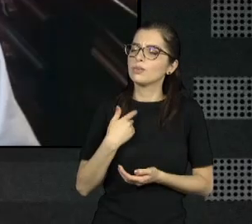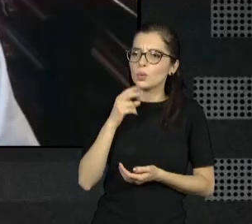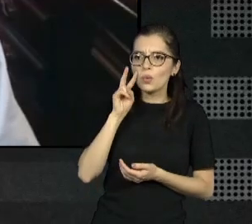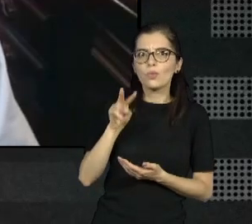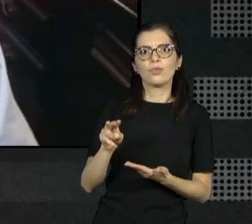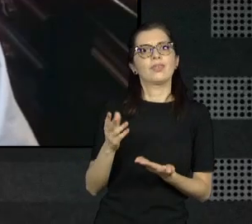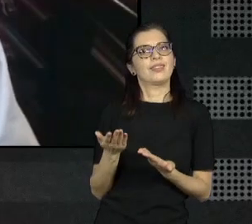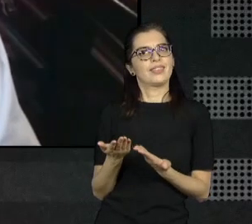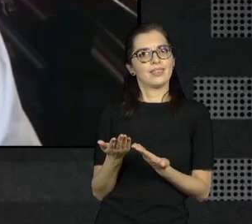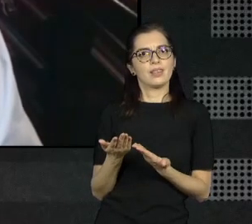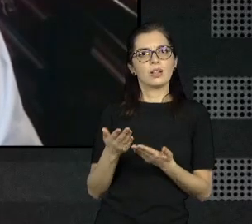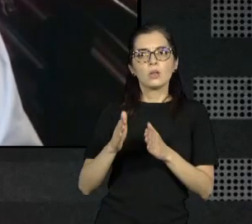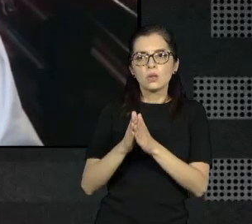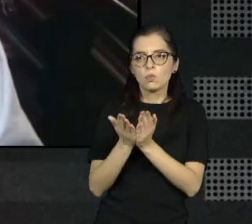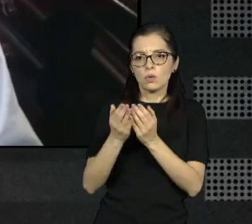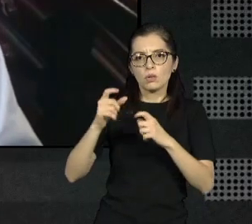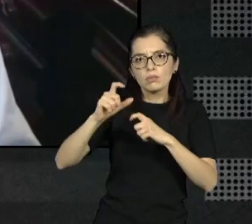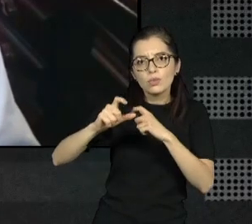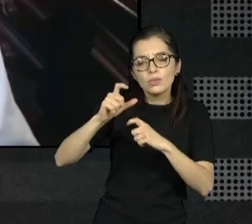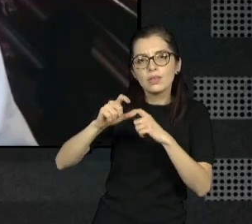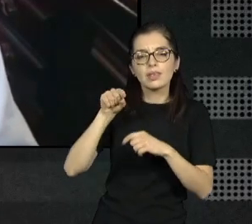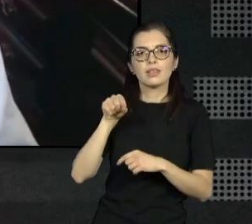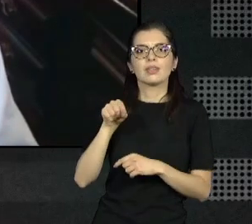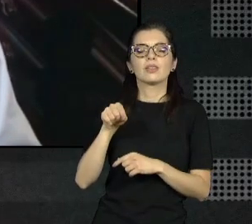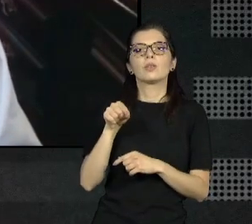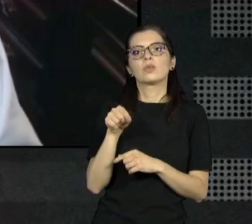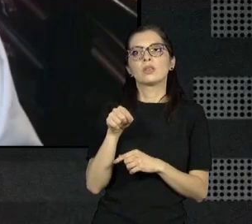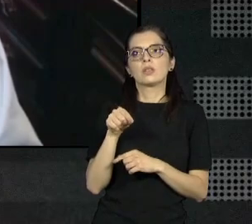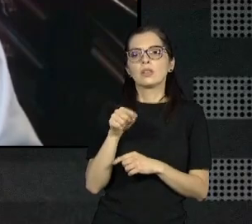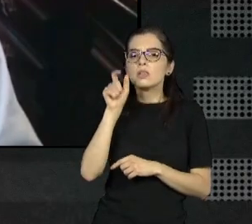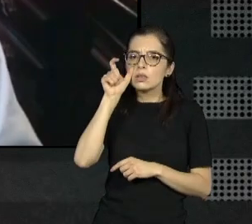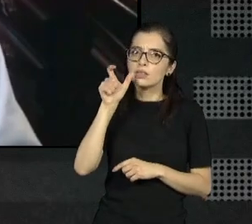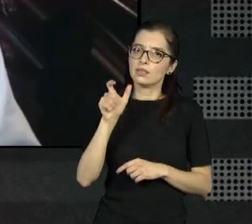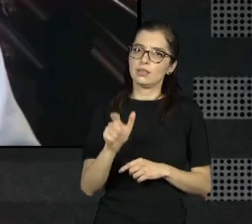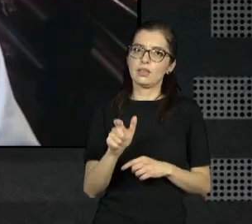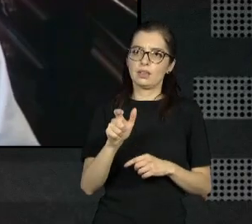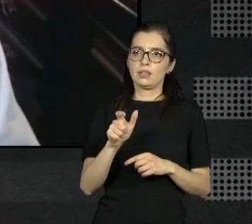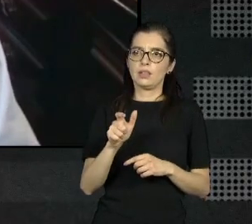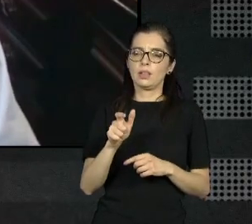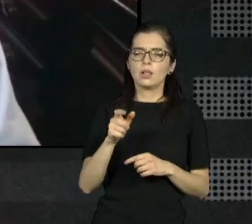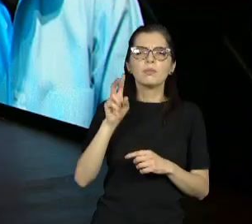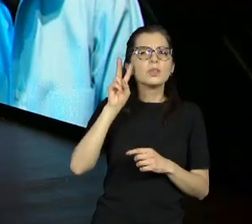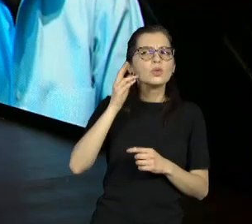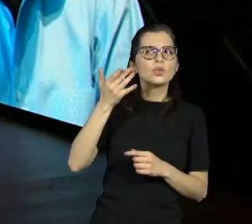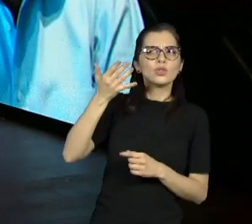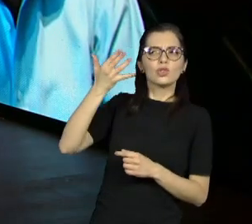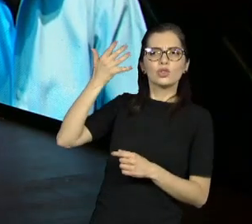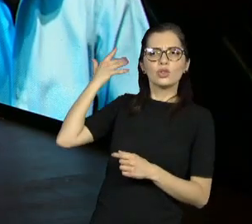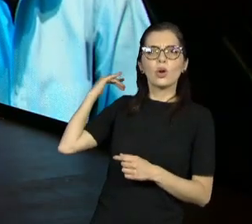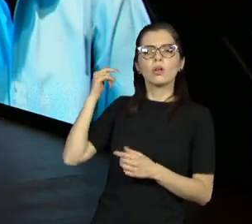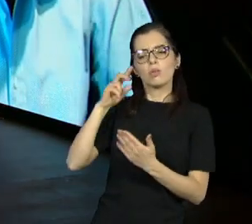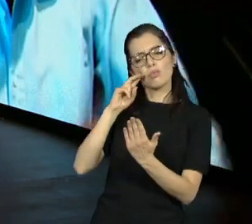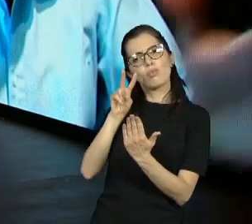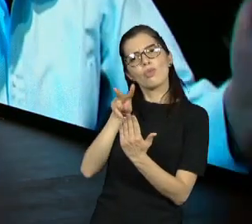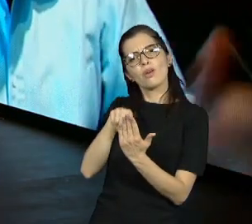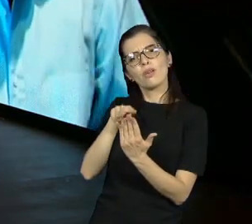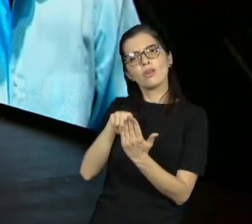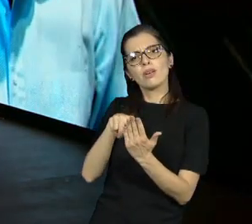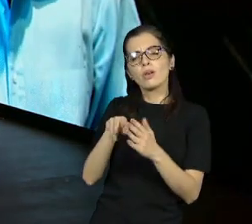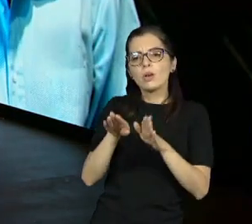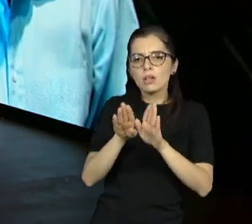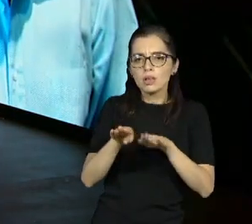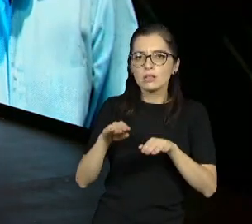lógico, a criançada não fica nos quadrinhos, fica lendo livros, e vai depois para a literatura, e vai depois para a